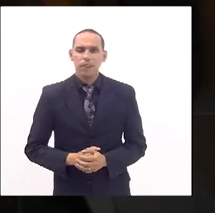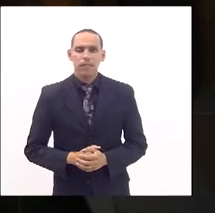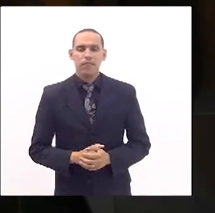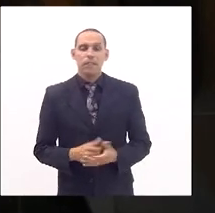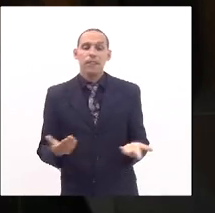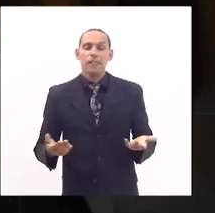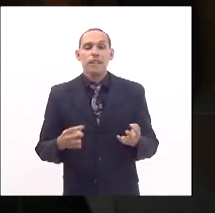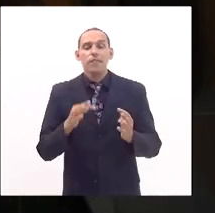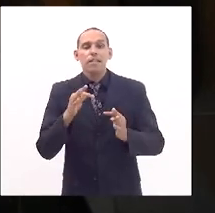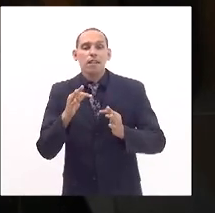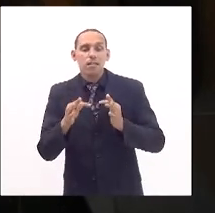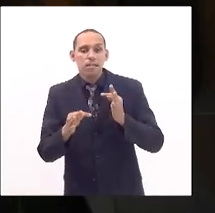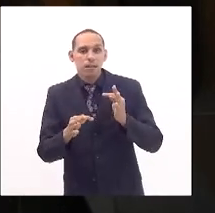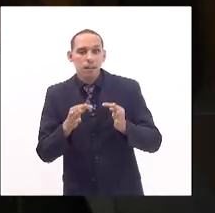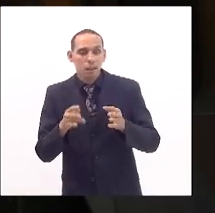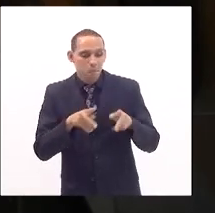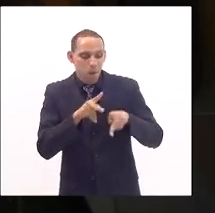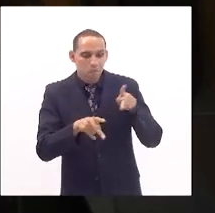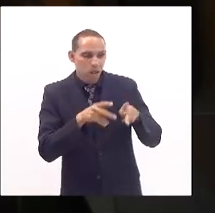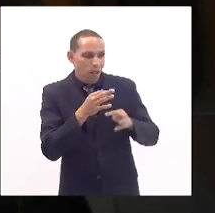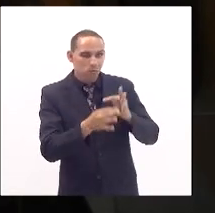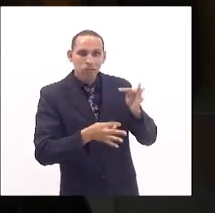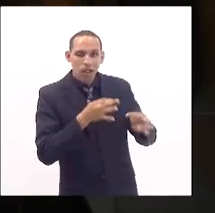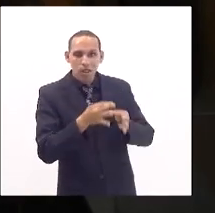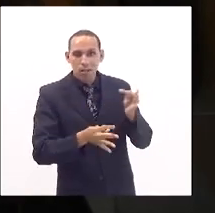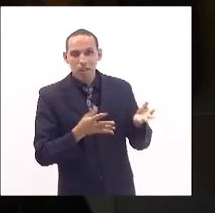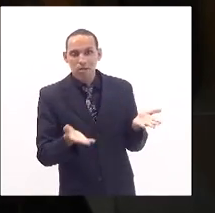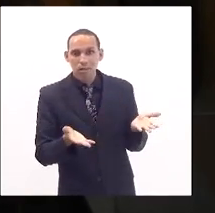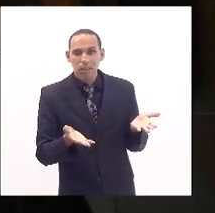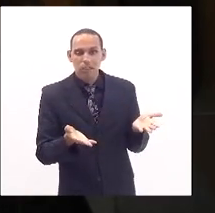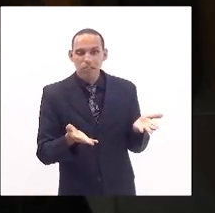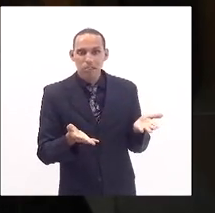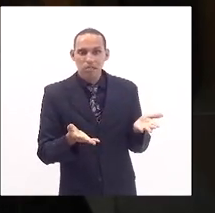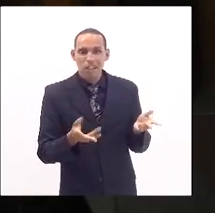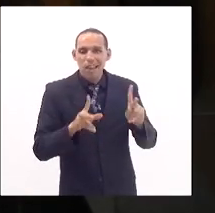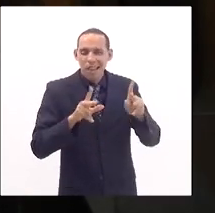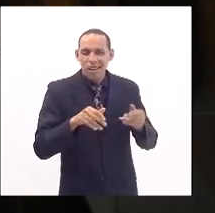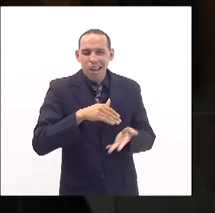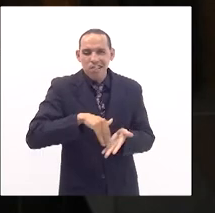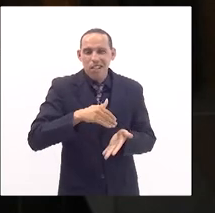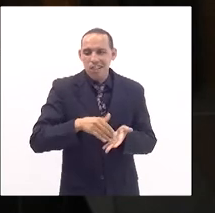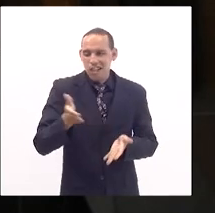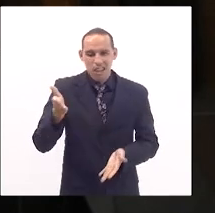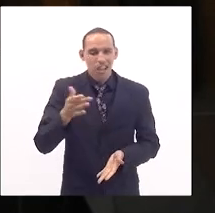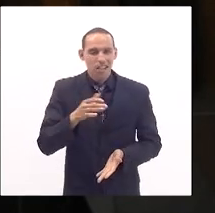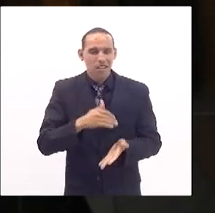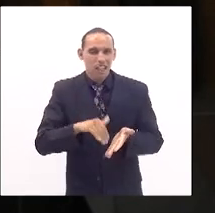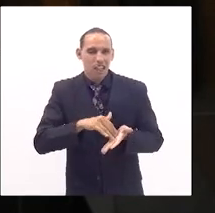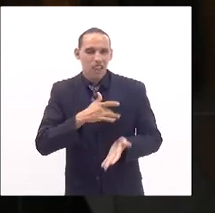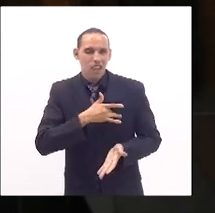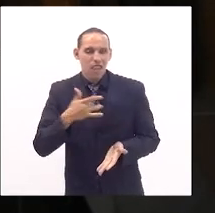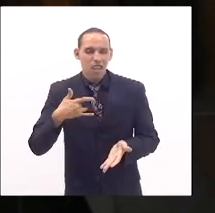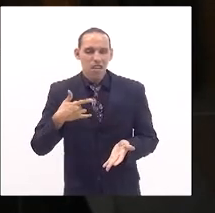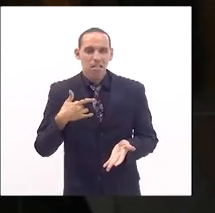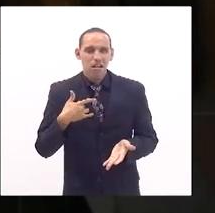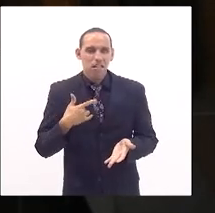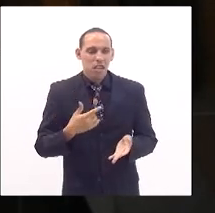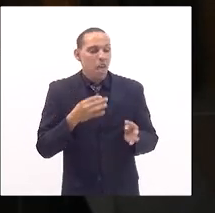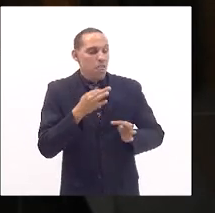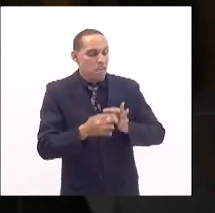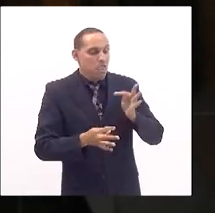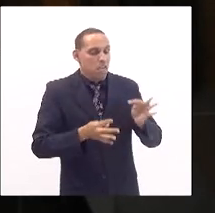Como tratar a população e começa a secretária de saúde trator